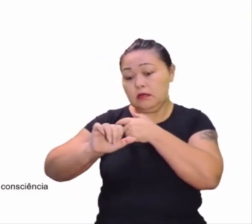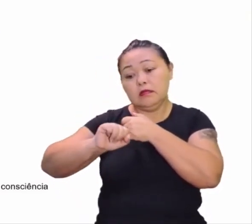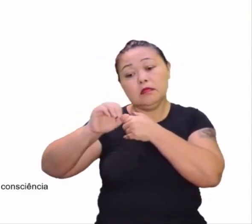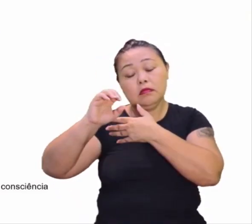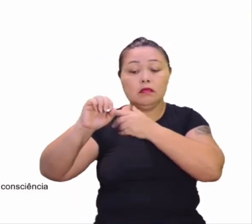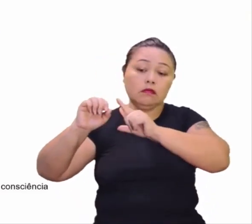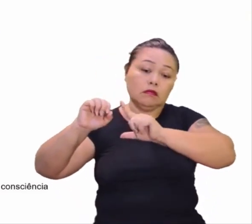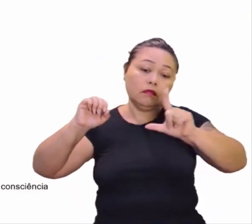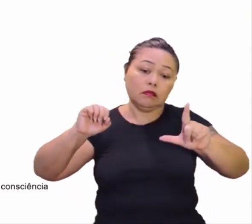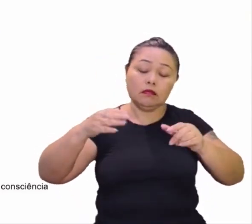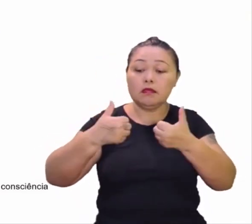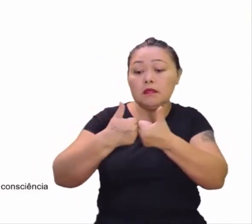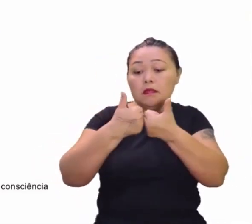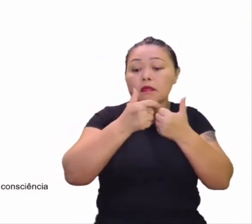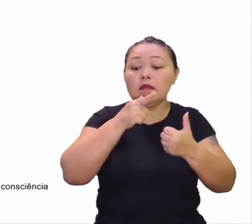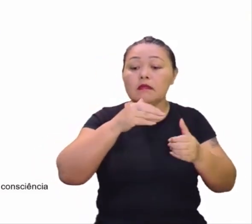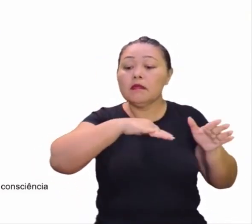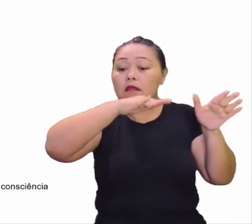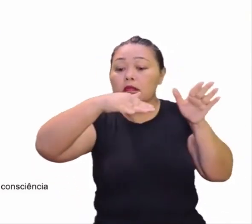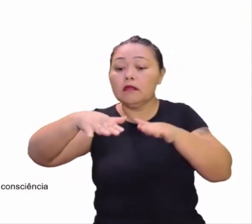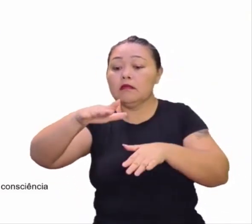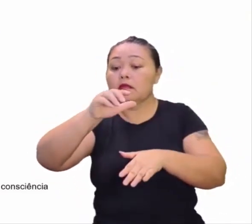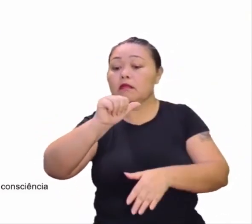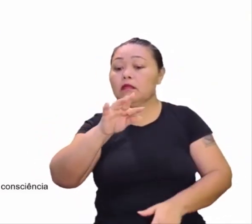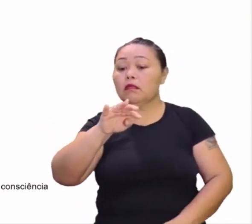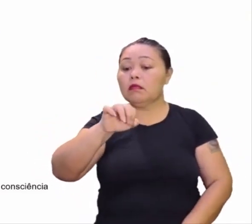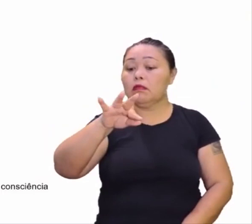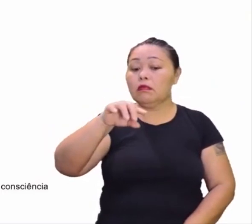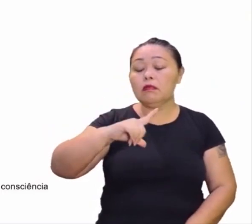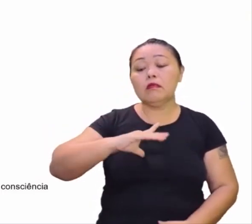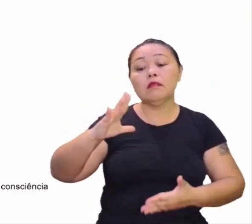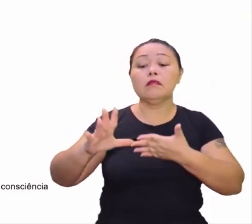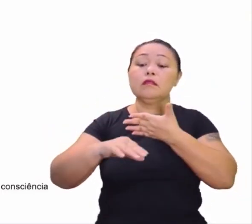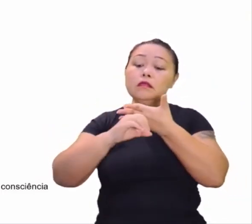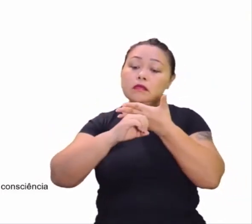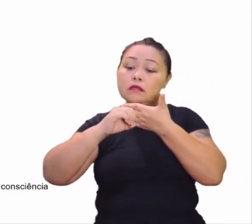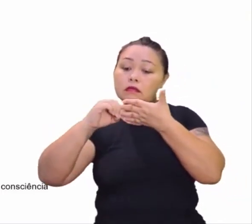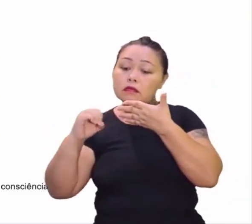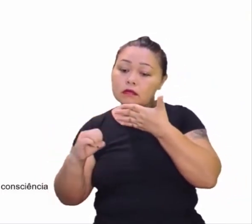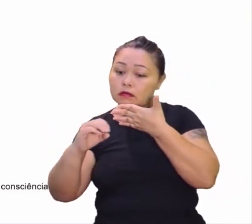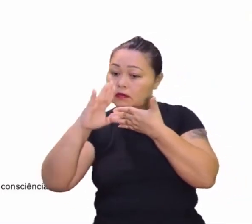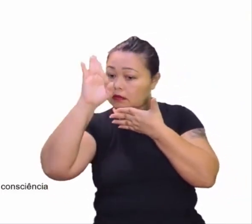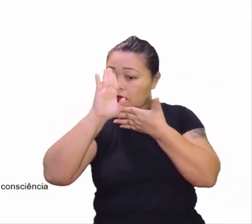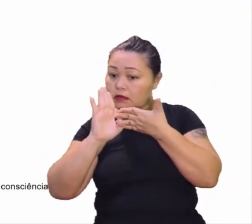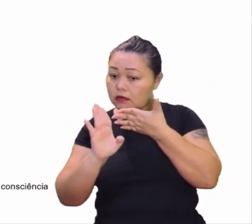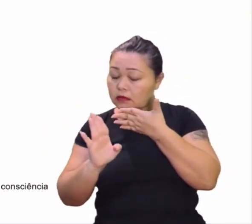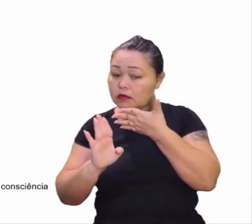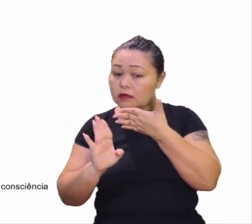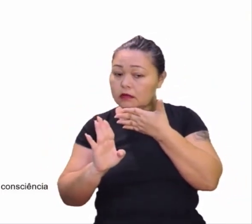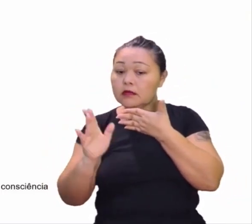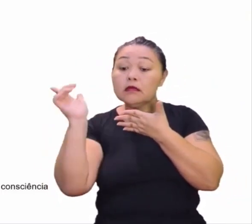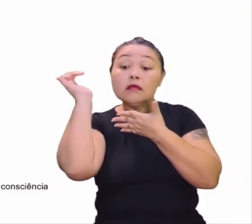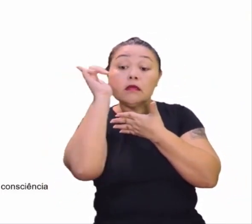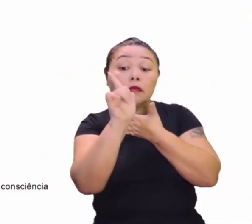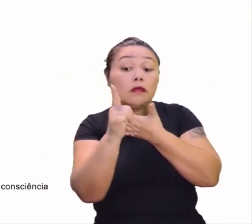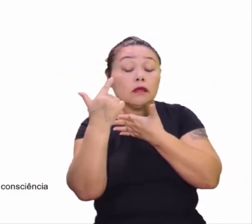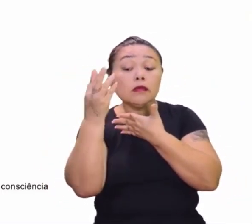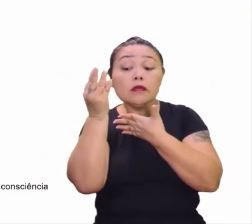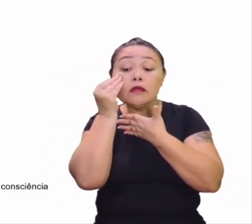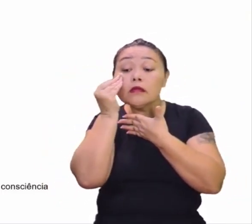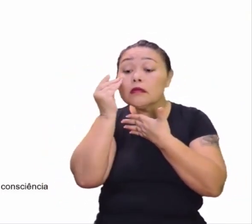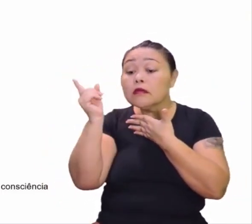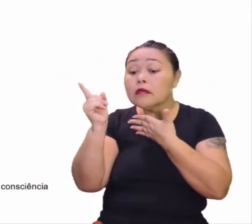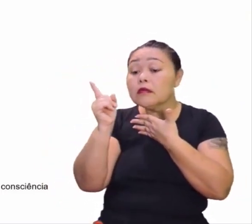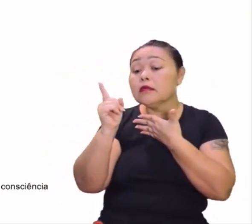mais próximo aqui ao Oceano Atlântico, né, também, né? Então, assim, Rondônia está mais a oeste no Brasil e a gente consegue